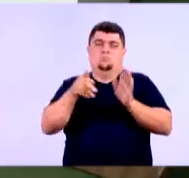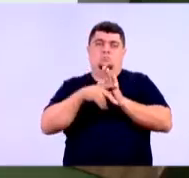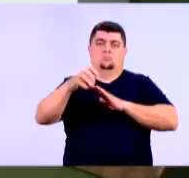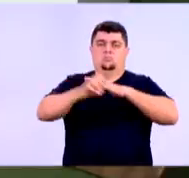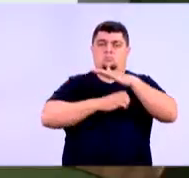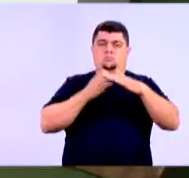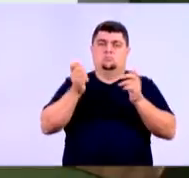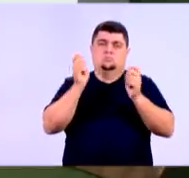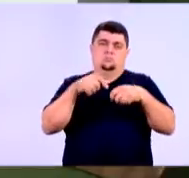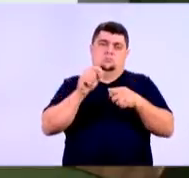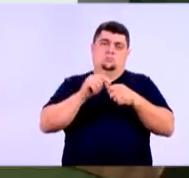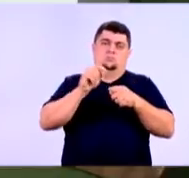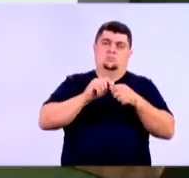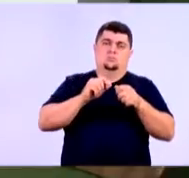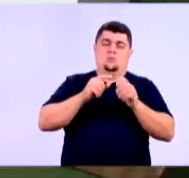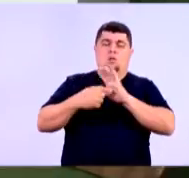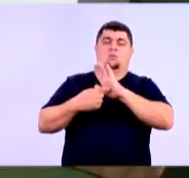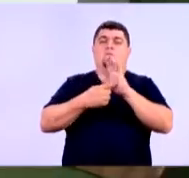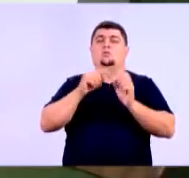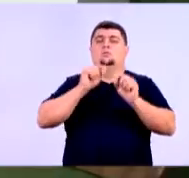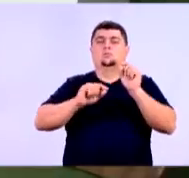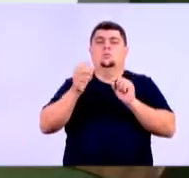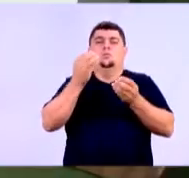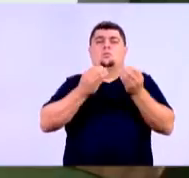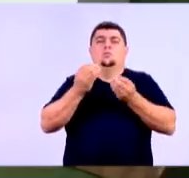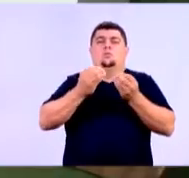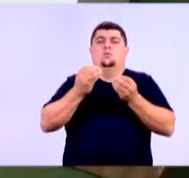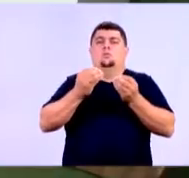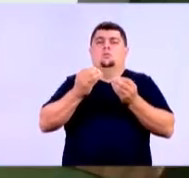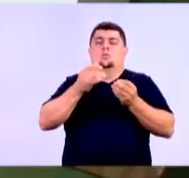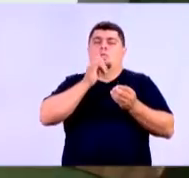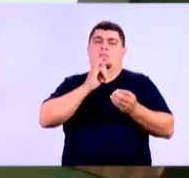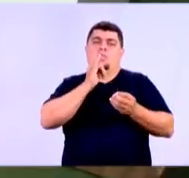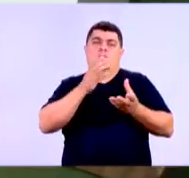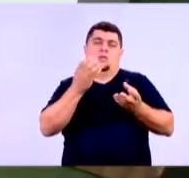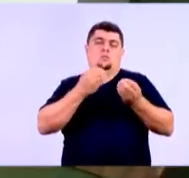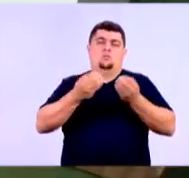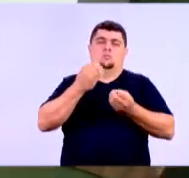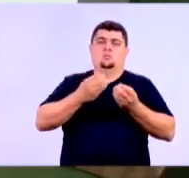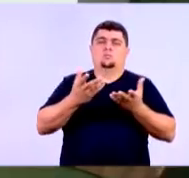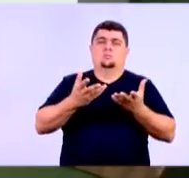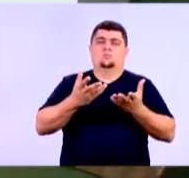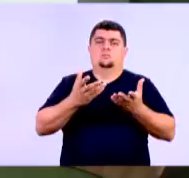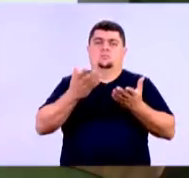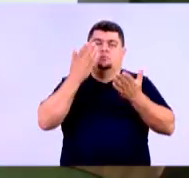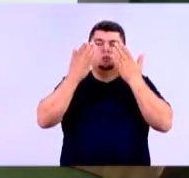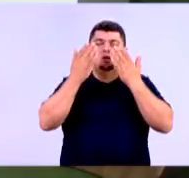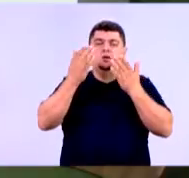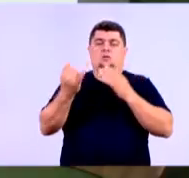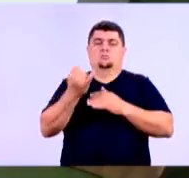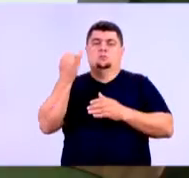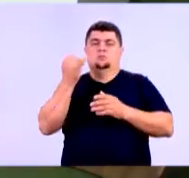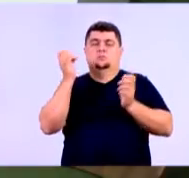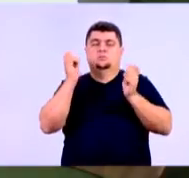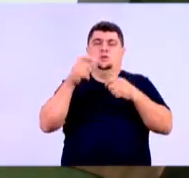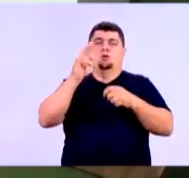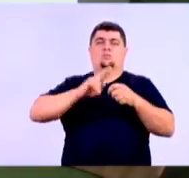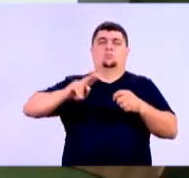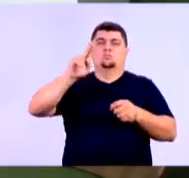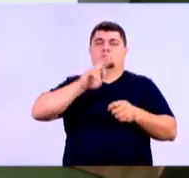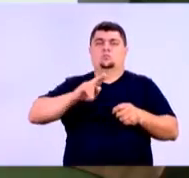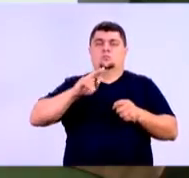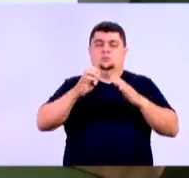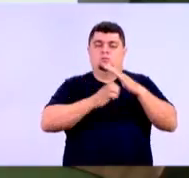Exatamente, ele vai te mostrar vou te dar um bom exemplo de como essa análise serve para que